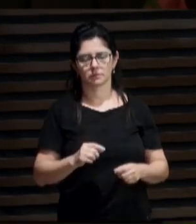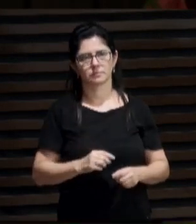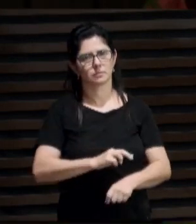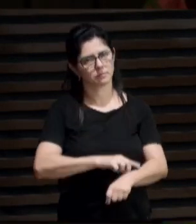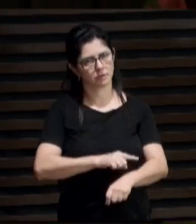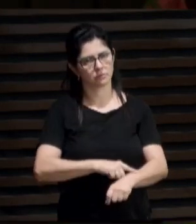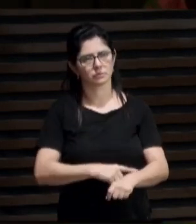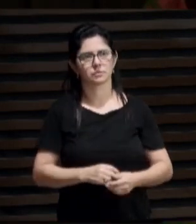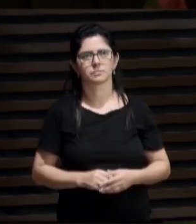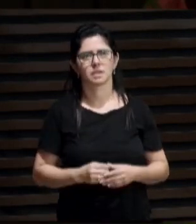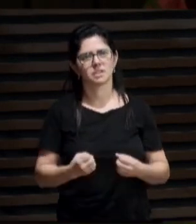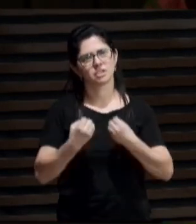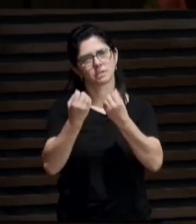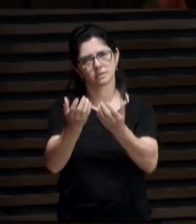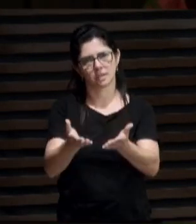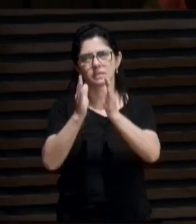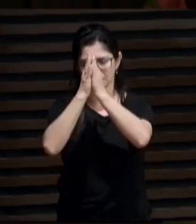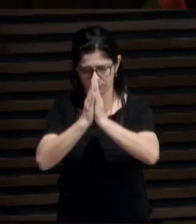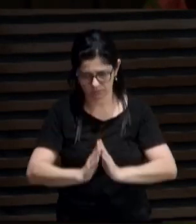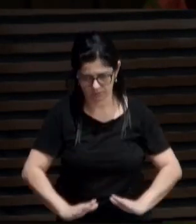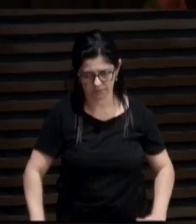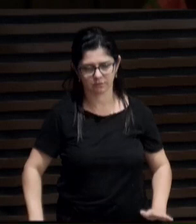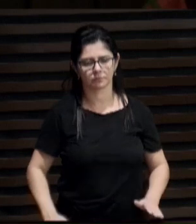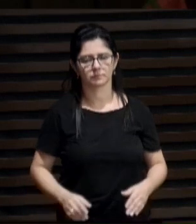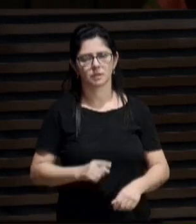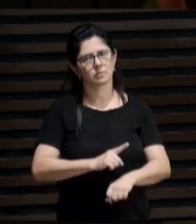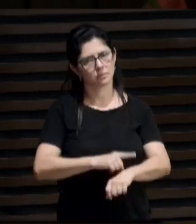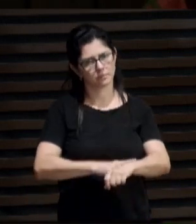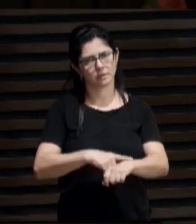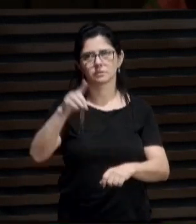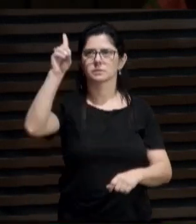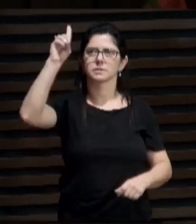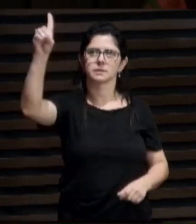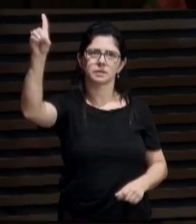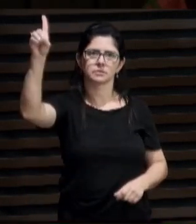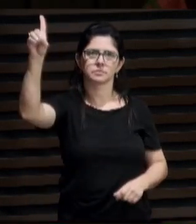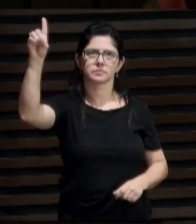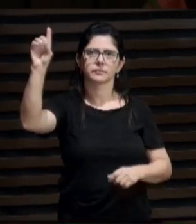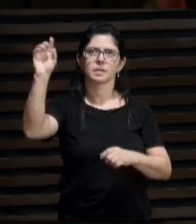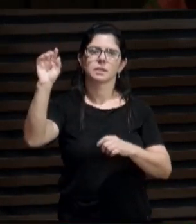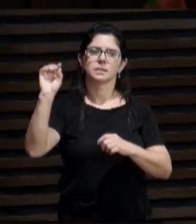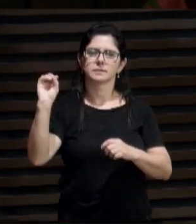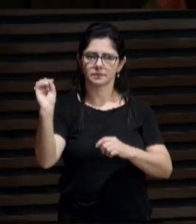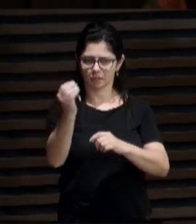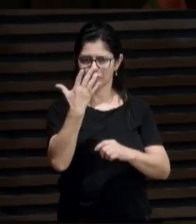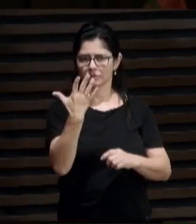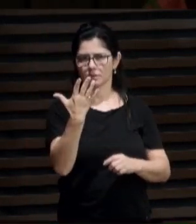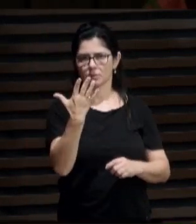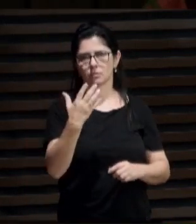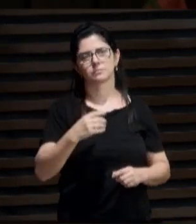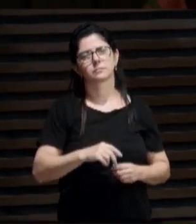entrega, de adoração, momentos em que Deus se revelou e que o homem